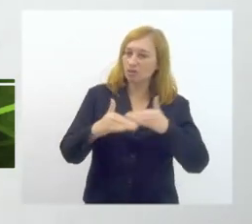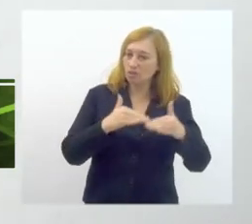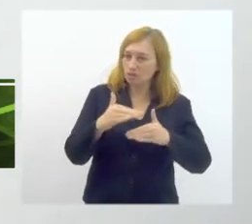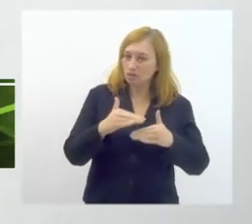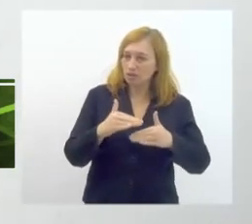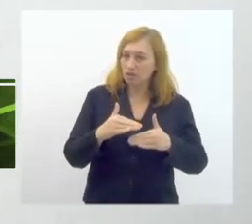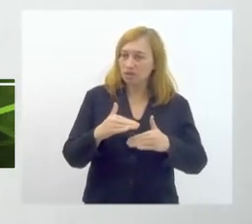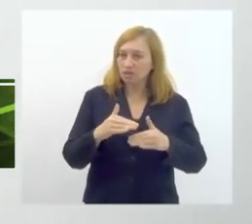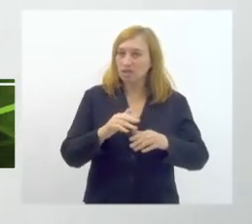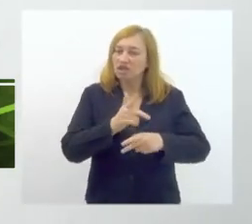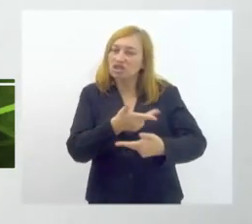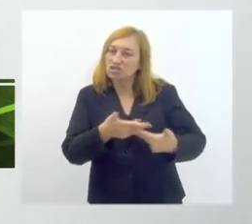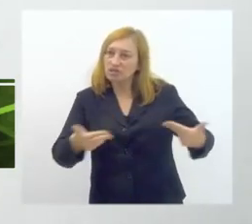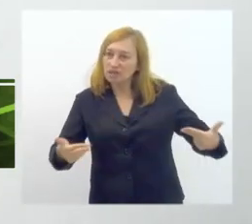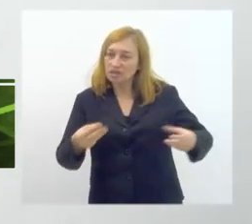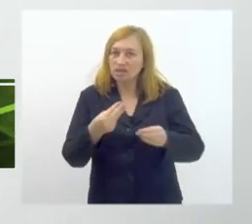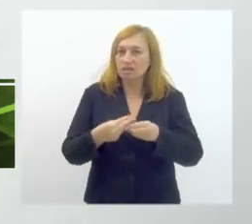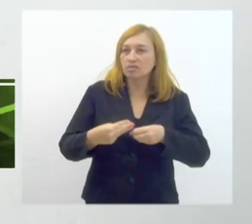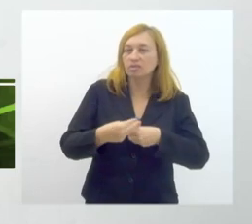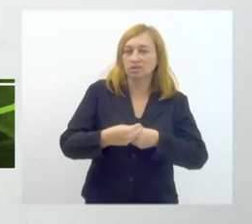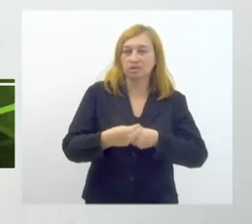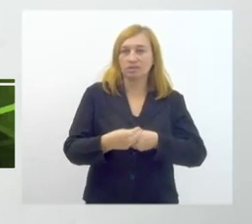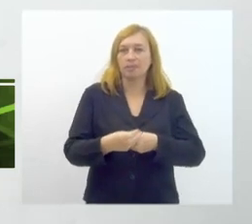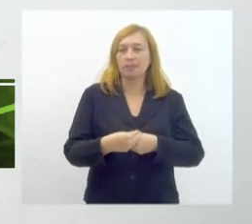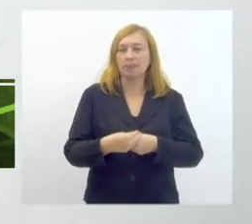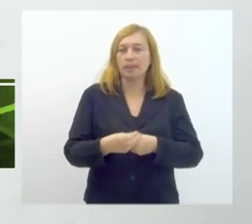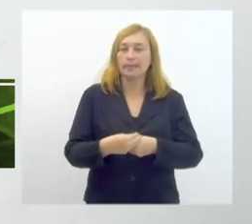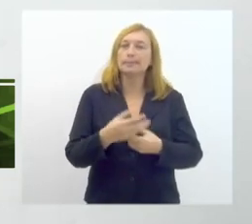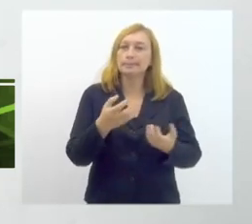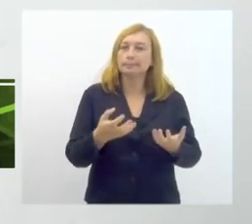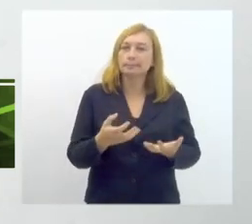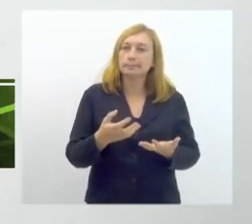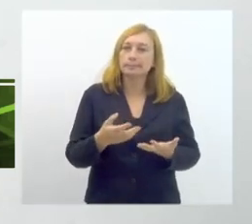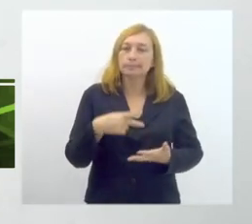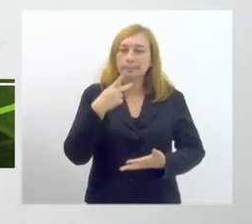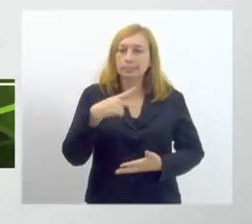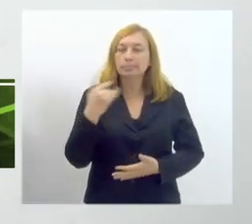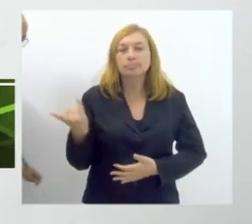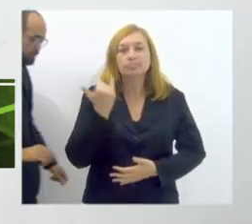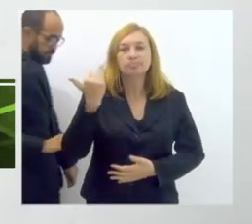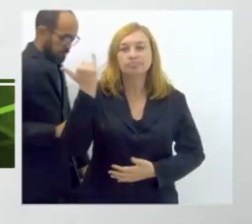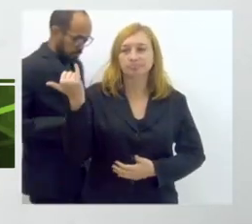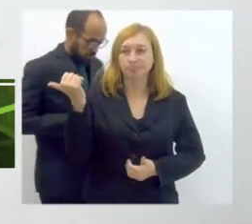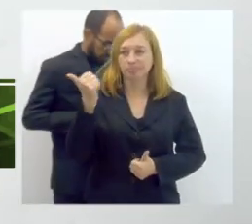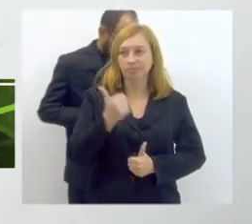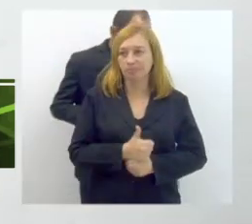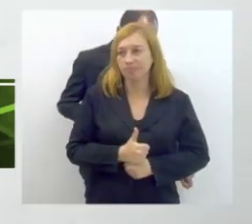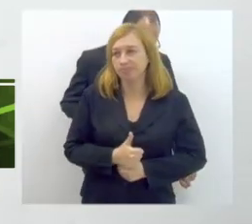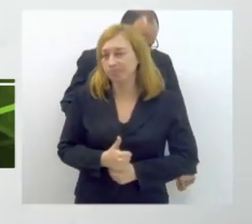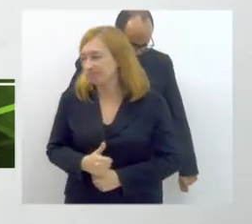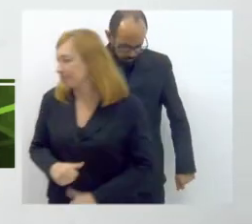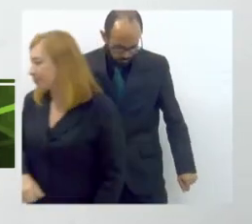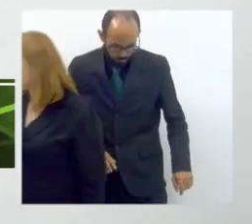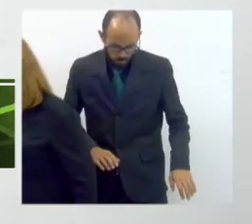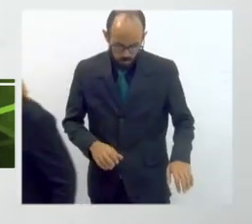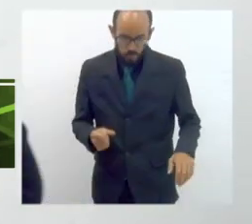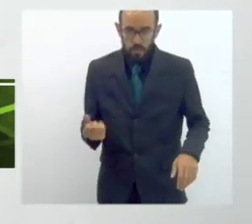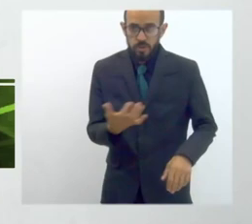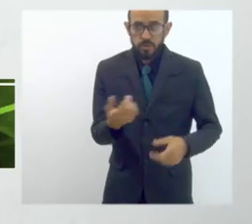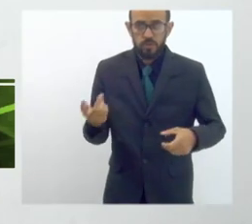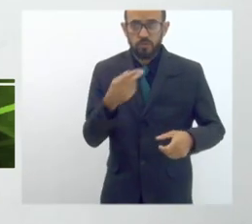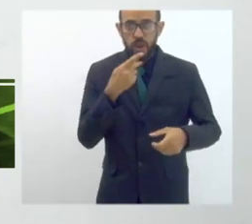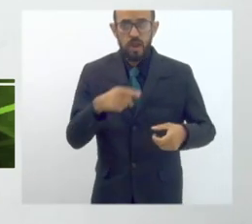consórcio multifinalitário. E eu tenho aqui deixar aqui uma fala muito importante. Quando a gente fala em um consórcio